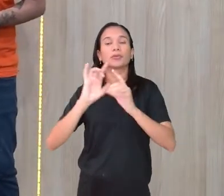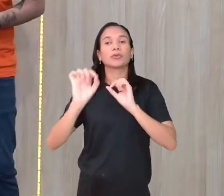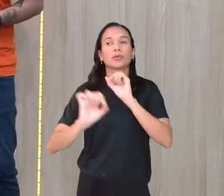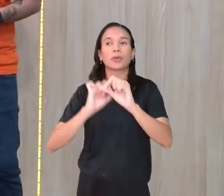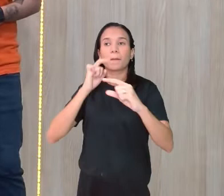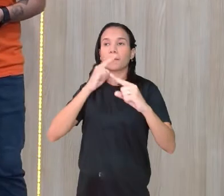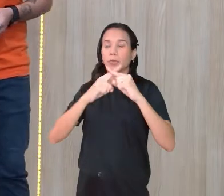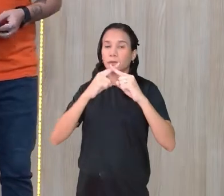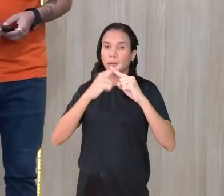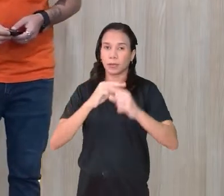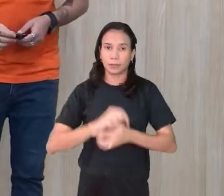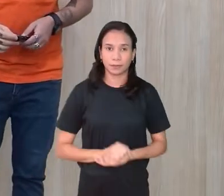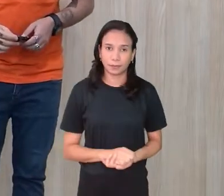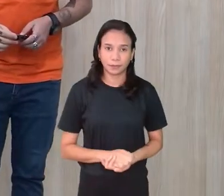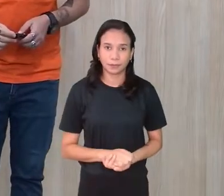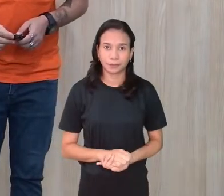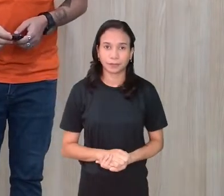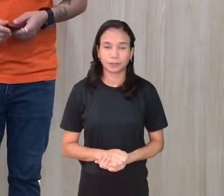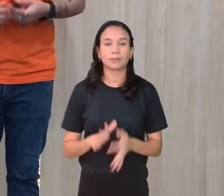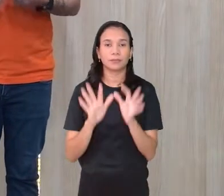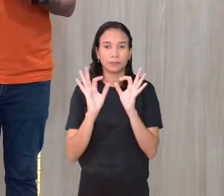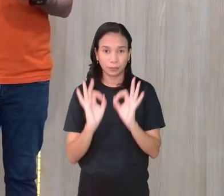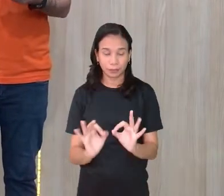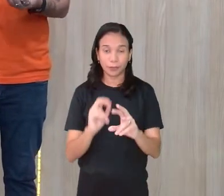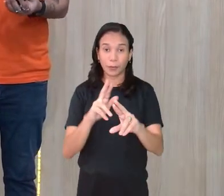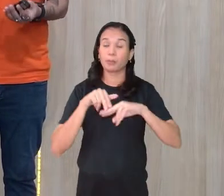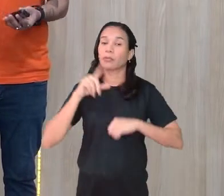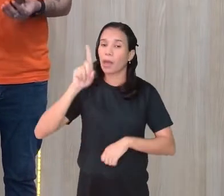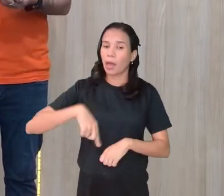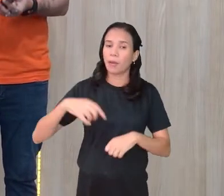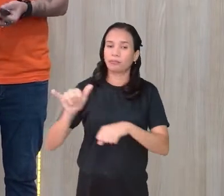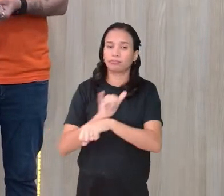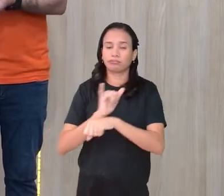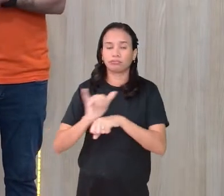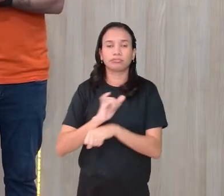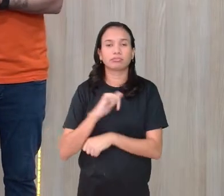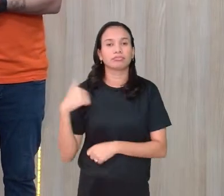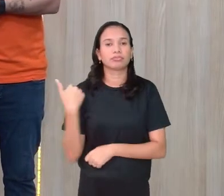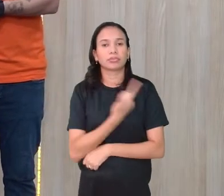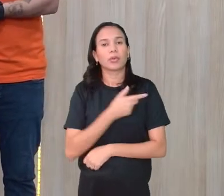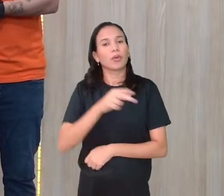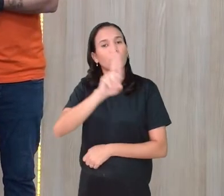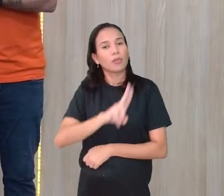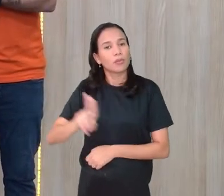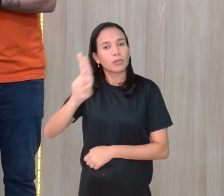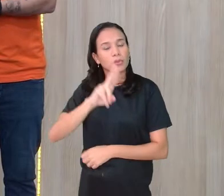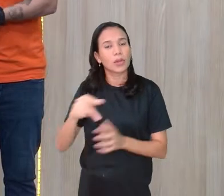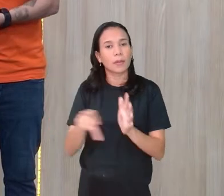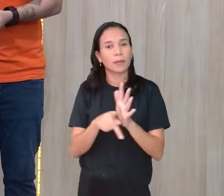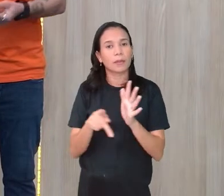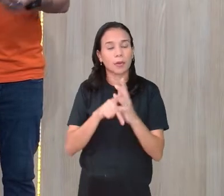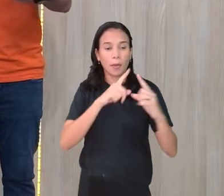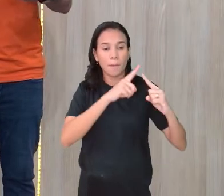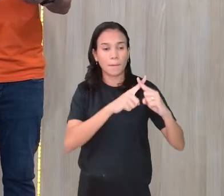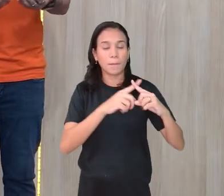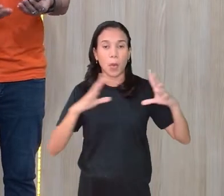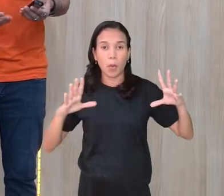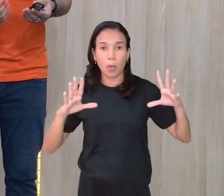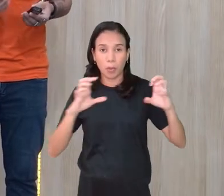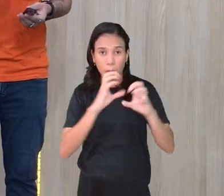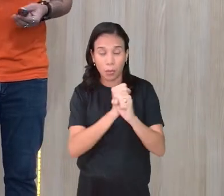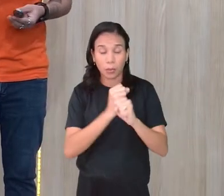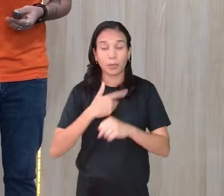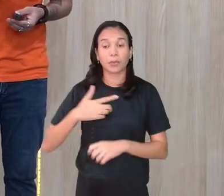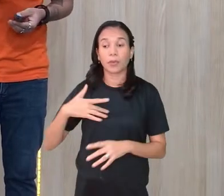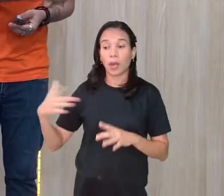a uma multiplicação, tá certo? Então, isso é uma maneira que a gente pode trabalhar a operação de multiplicação,